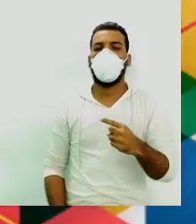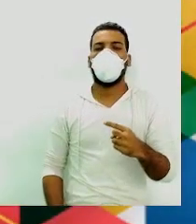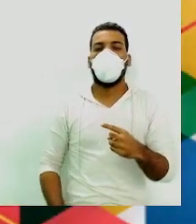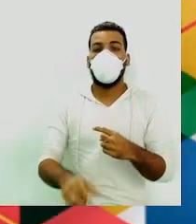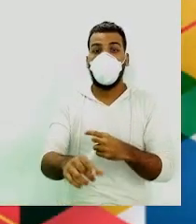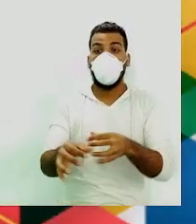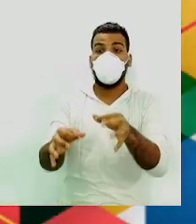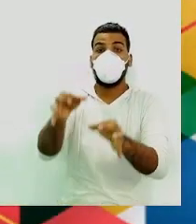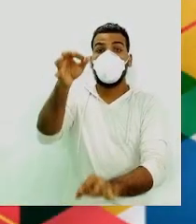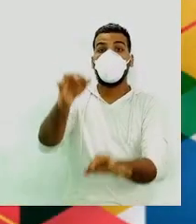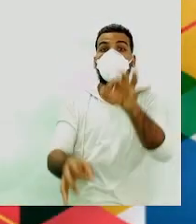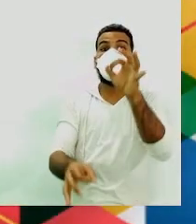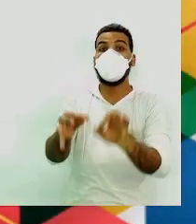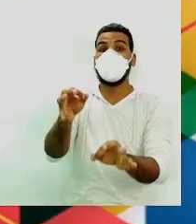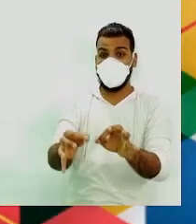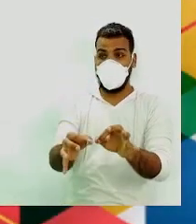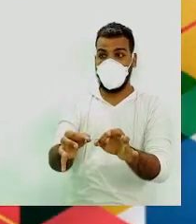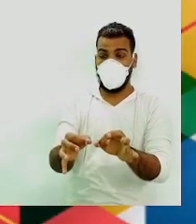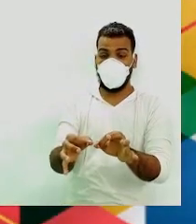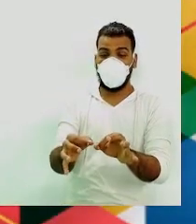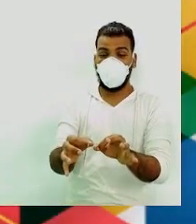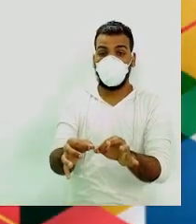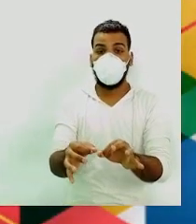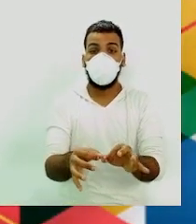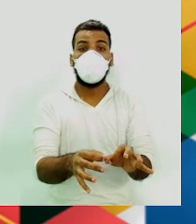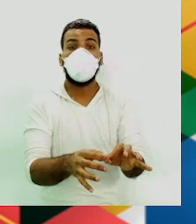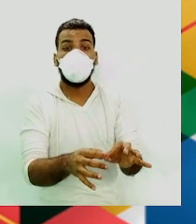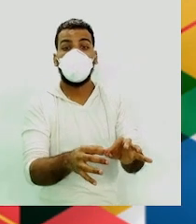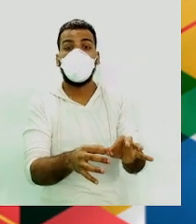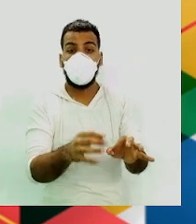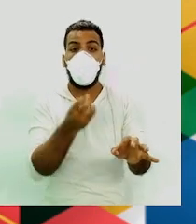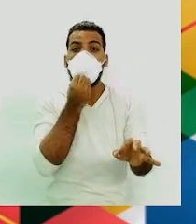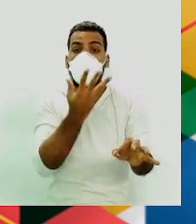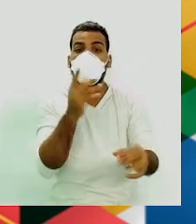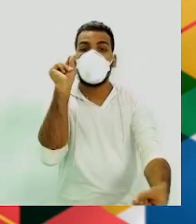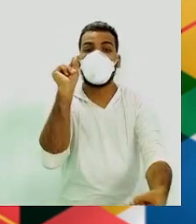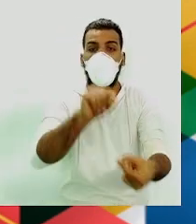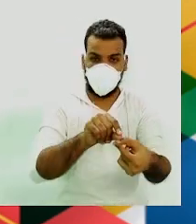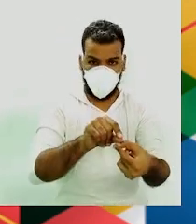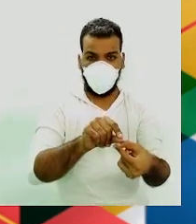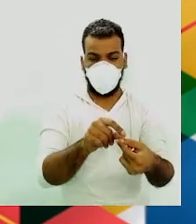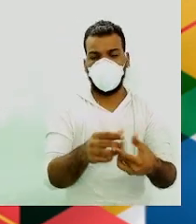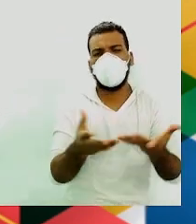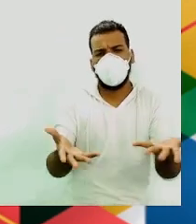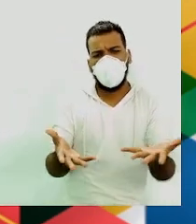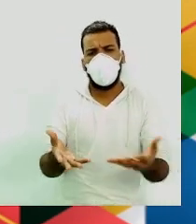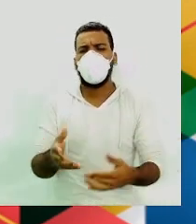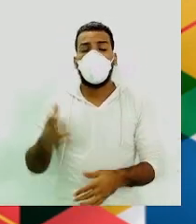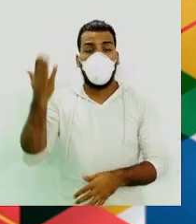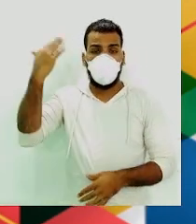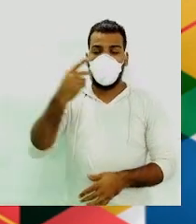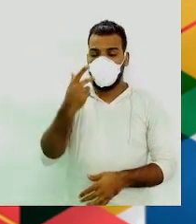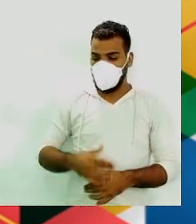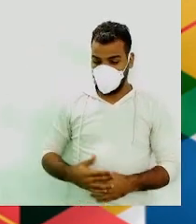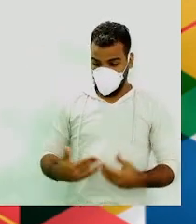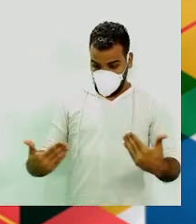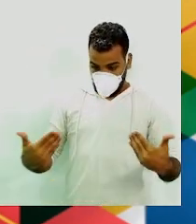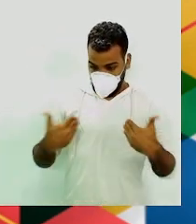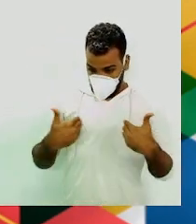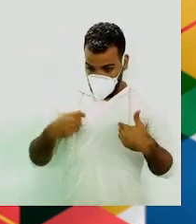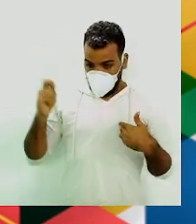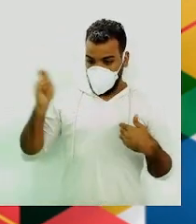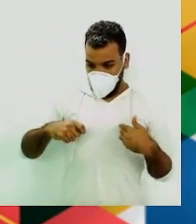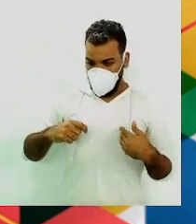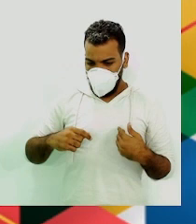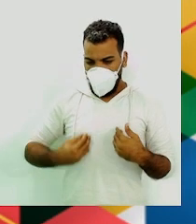da justiça, olha aí, e a prática do bem. Porque o que diziam os filósofos? Se eu consigo viver